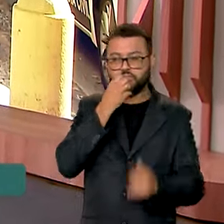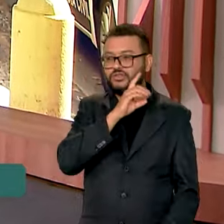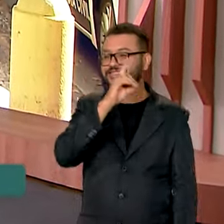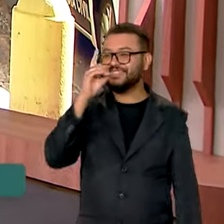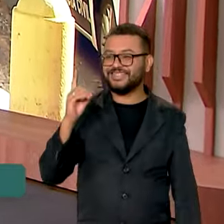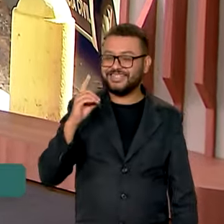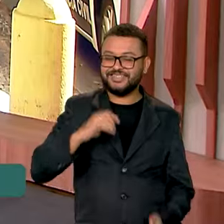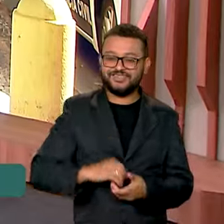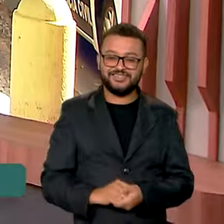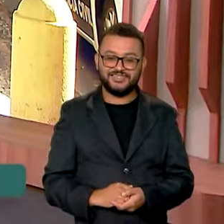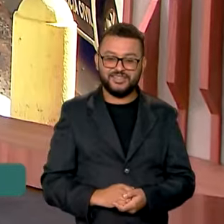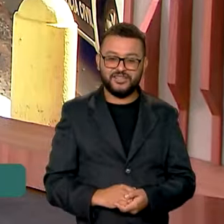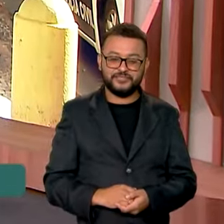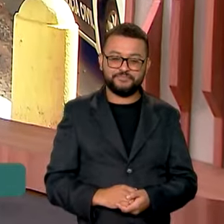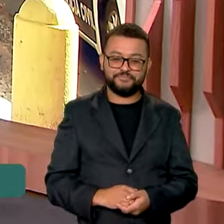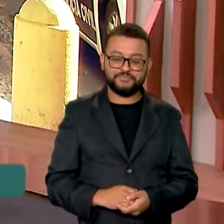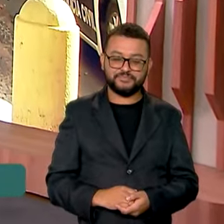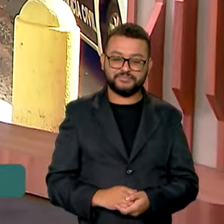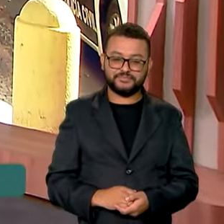Cláudia.